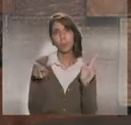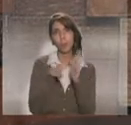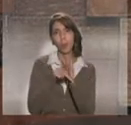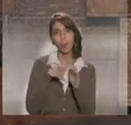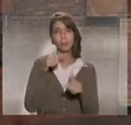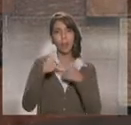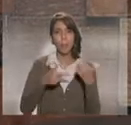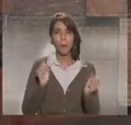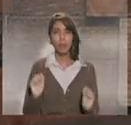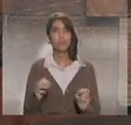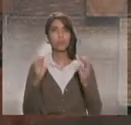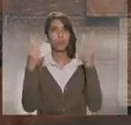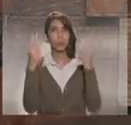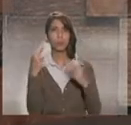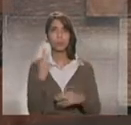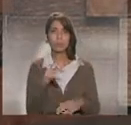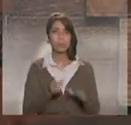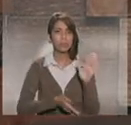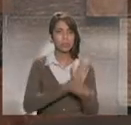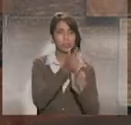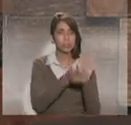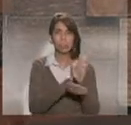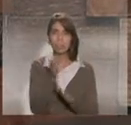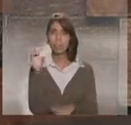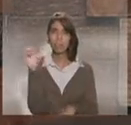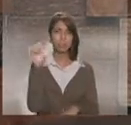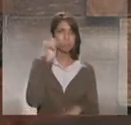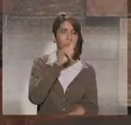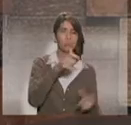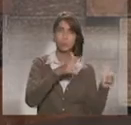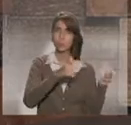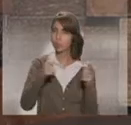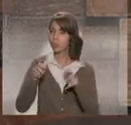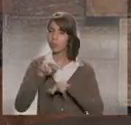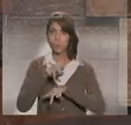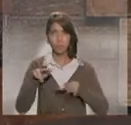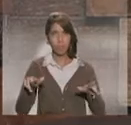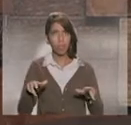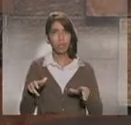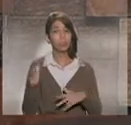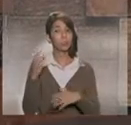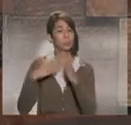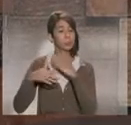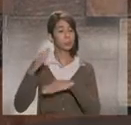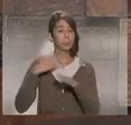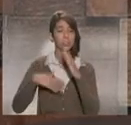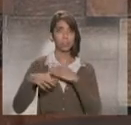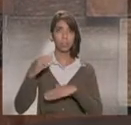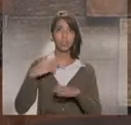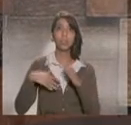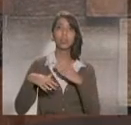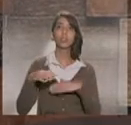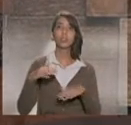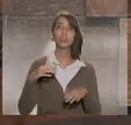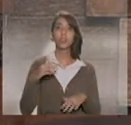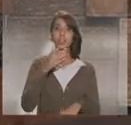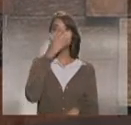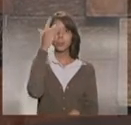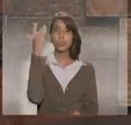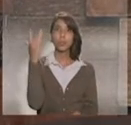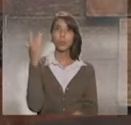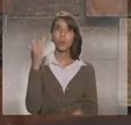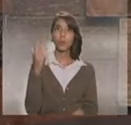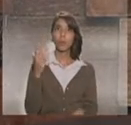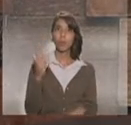do show é de viajar de fazer turnê e naquela época então as pessoas consumiam